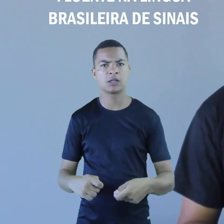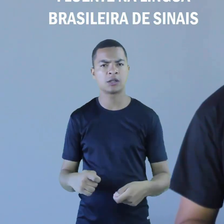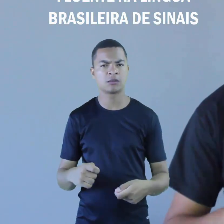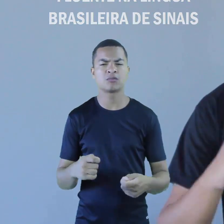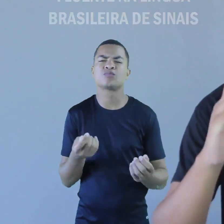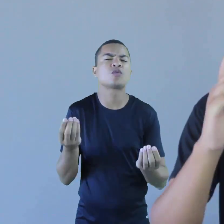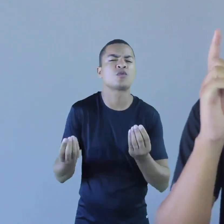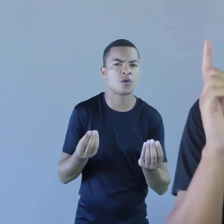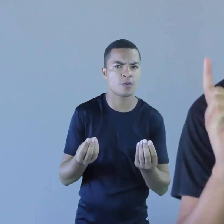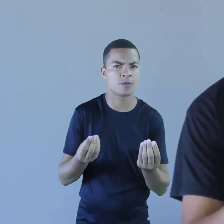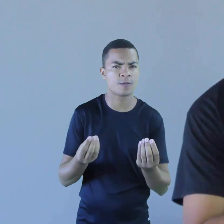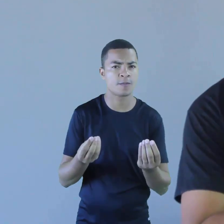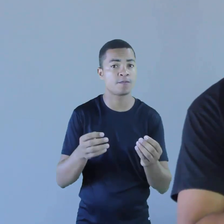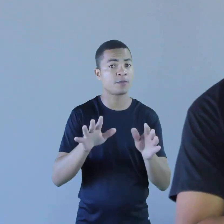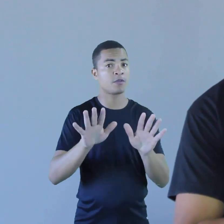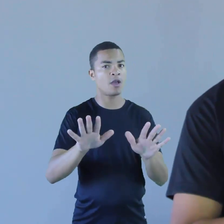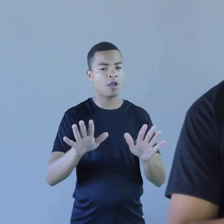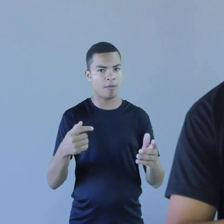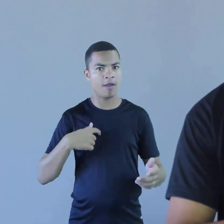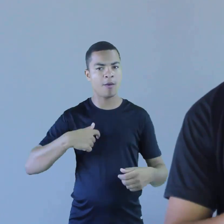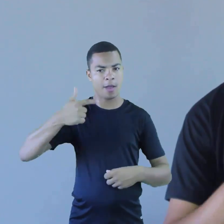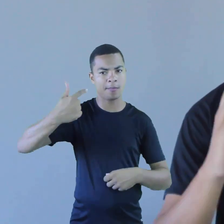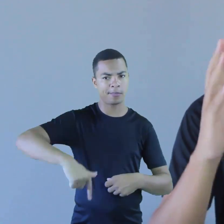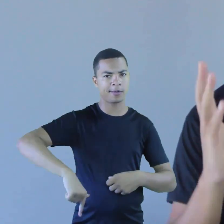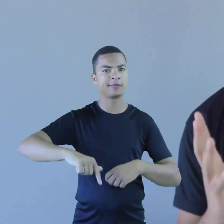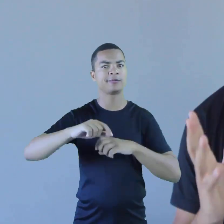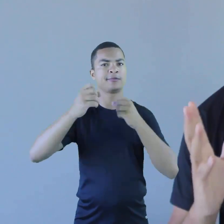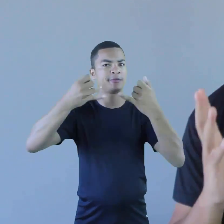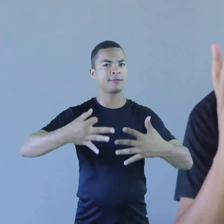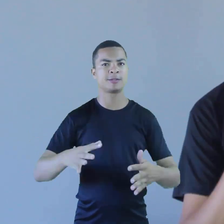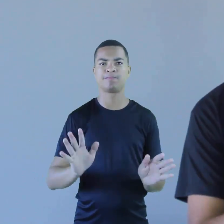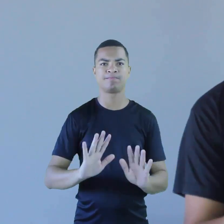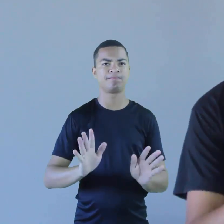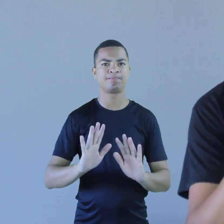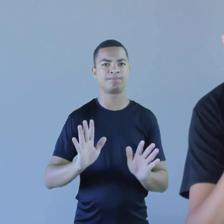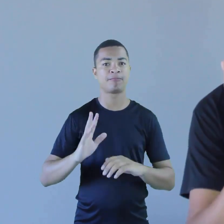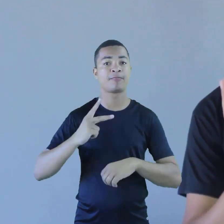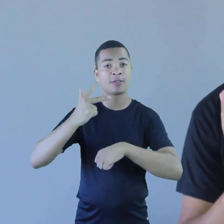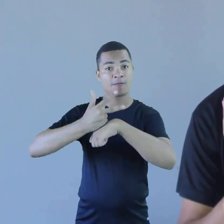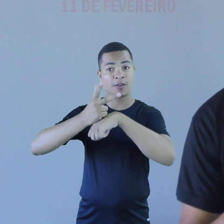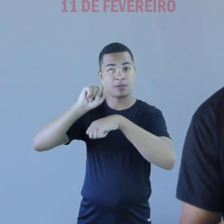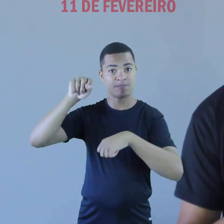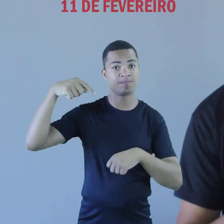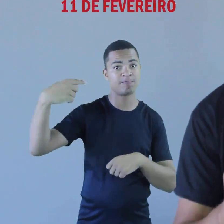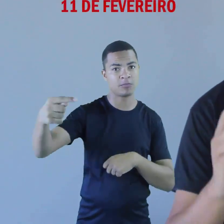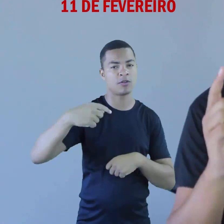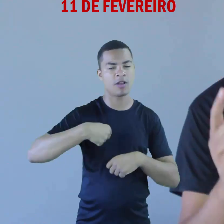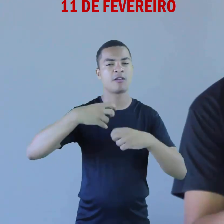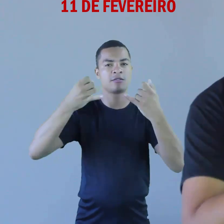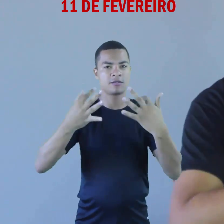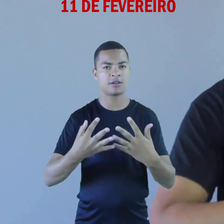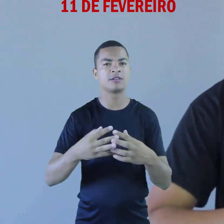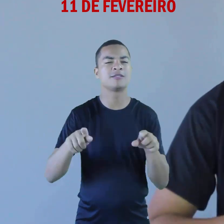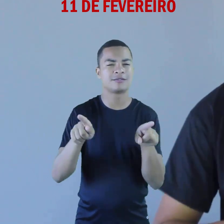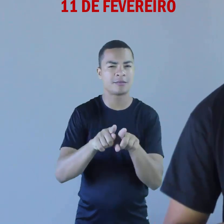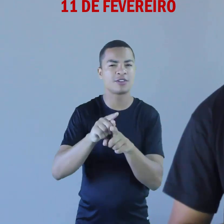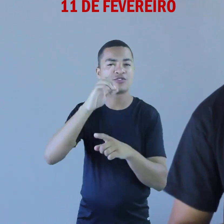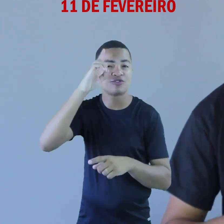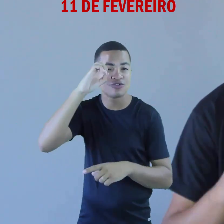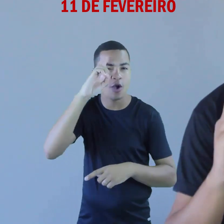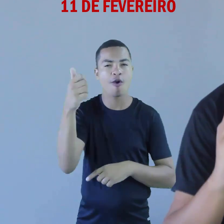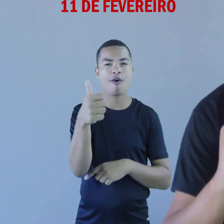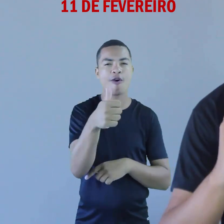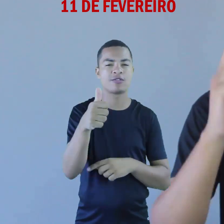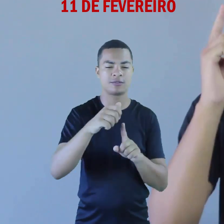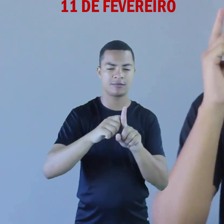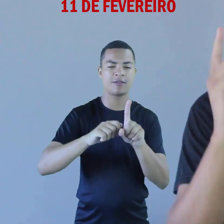sinais. Só que eu vou dar mais detalhes de como você pode participar do treinamento fechado nos próximos vídeos